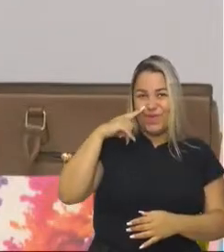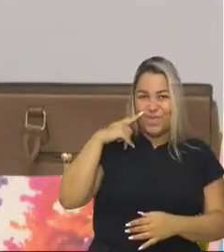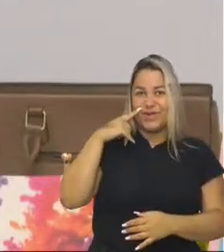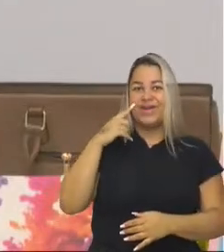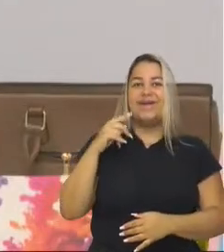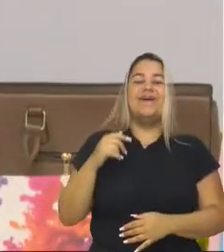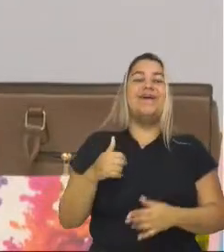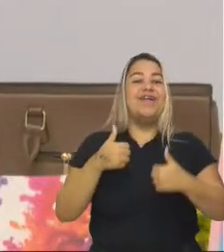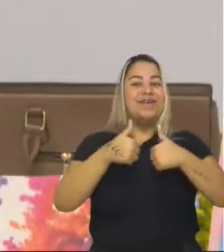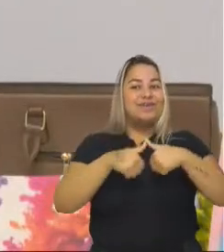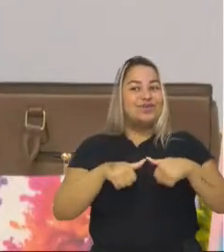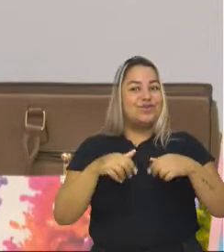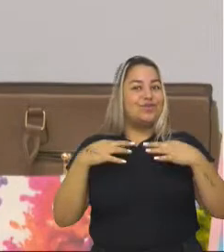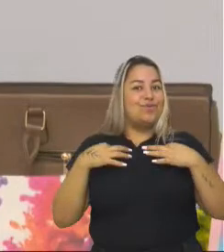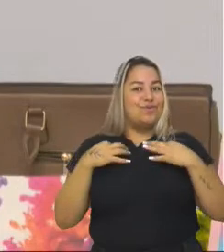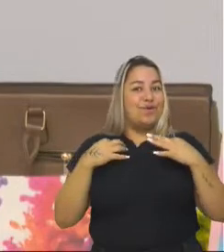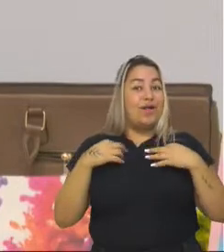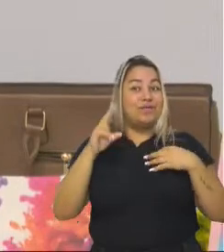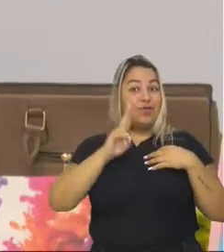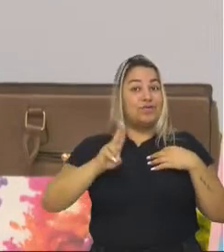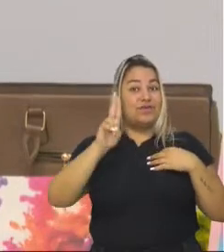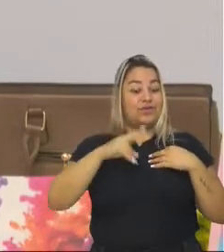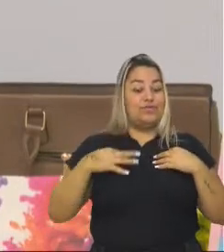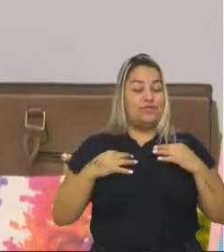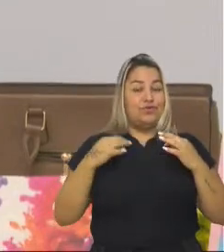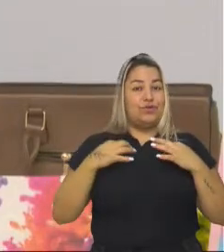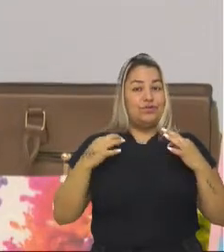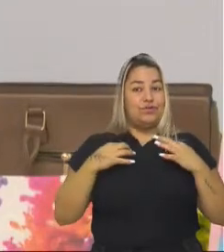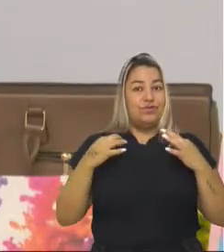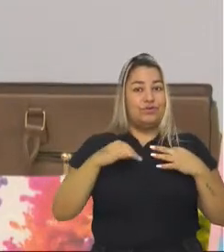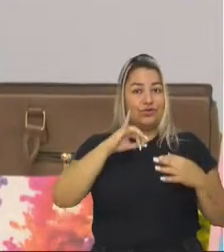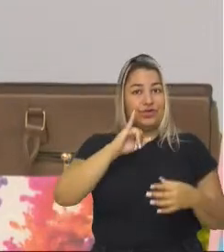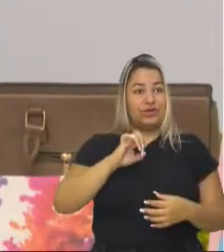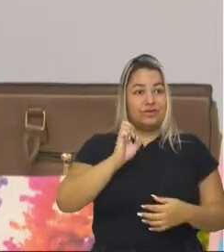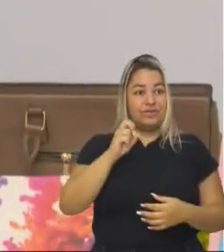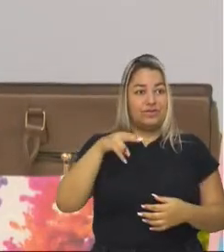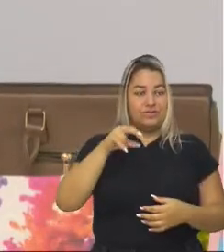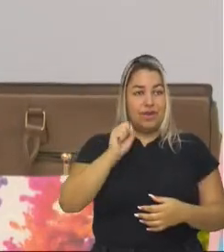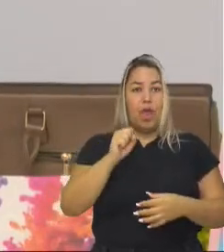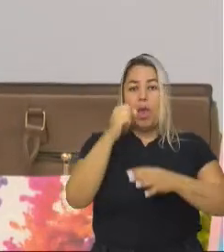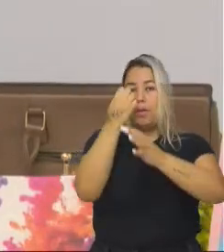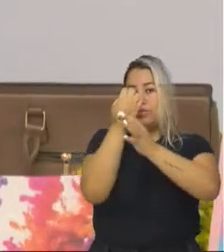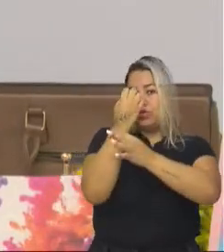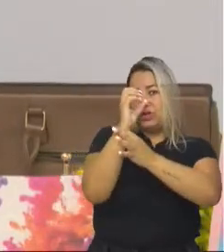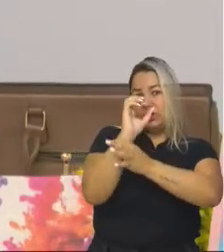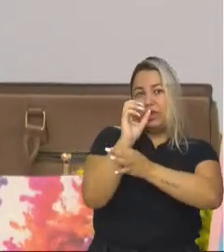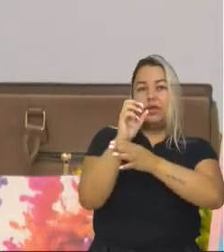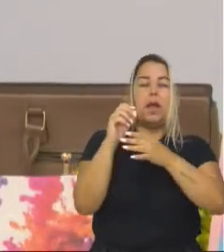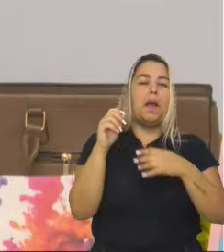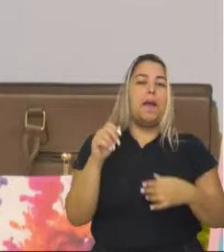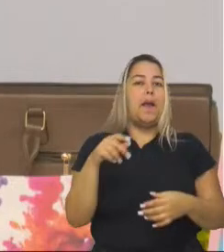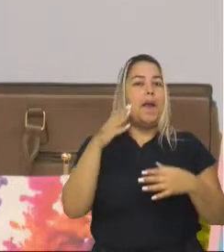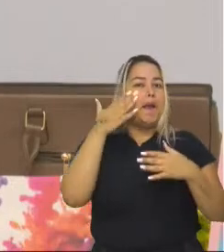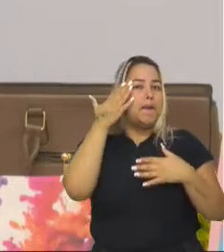com um vestido jeans, algumas pulseiras, levemente maquiada, que eu não uso muita